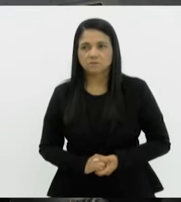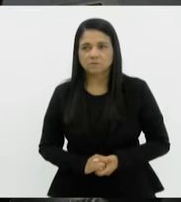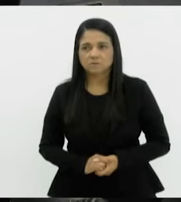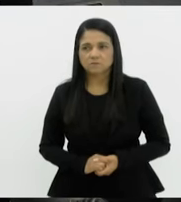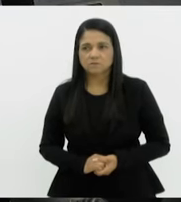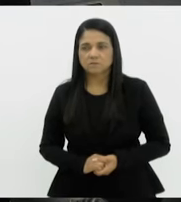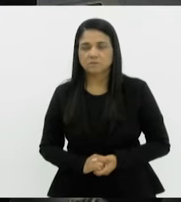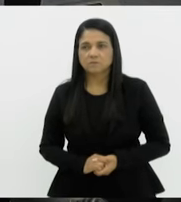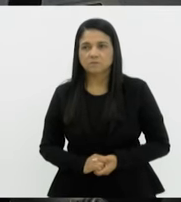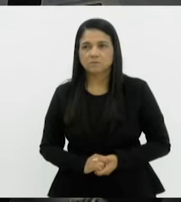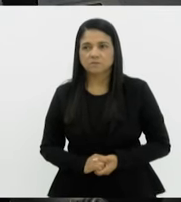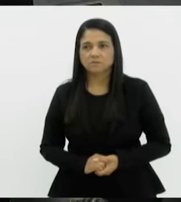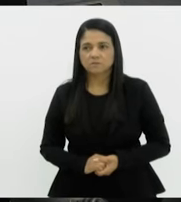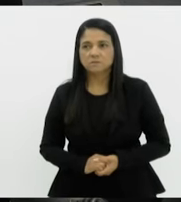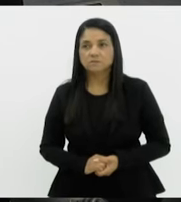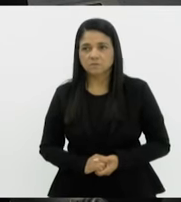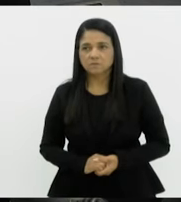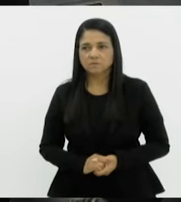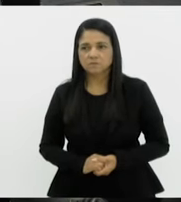desconectou.